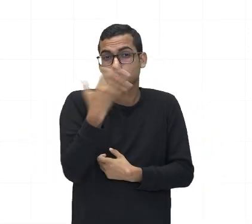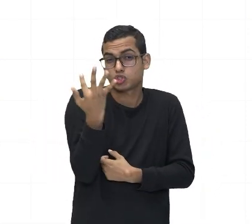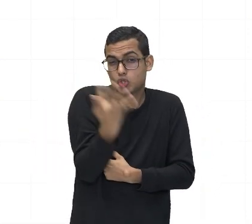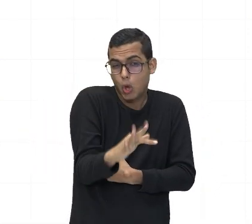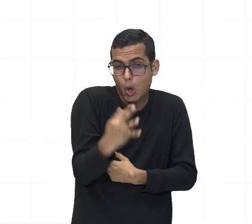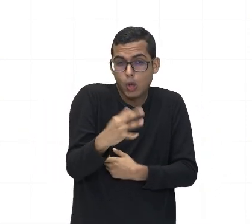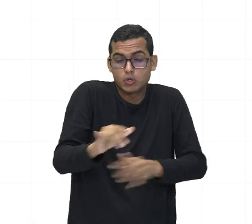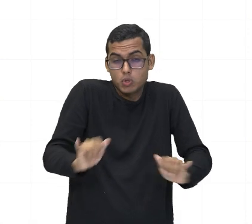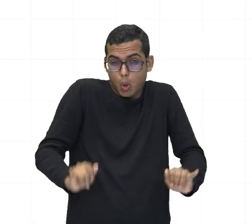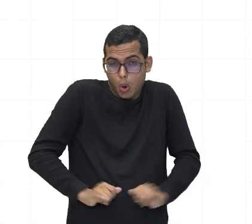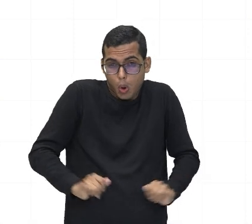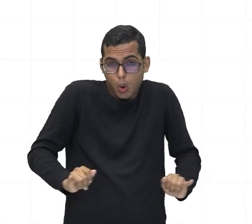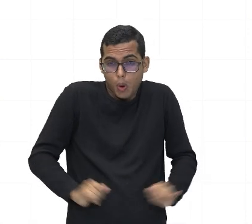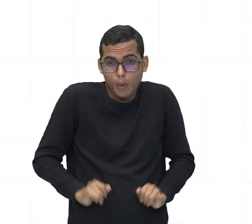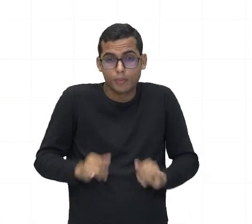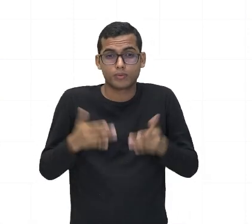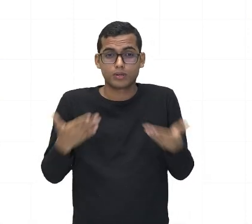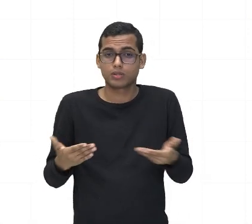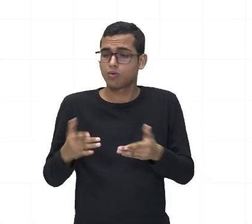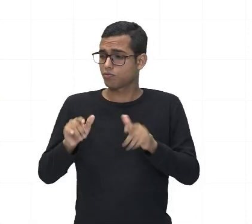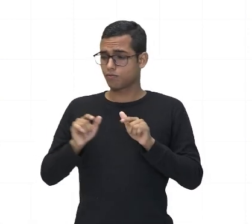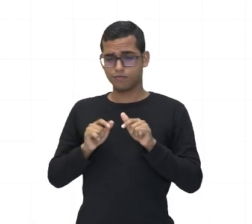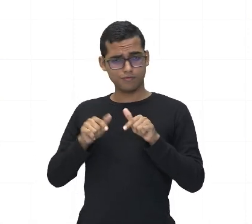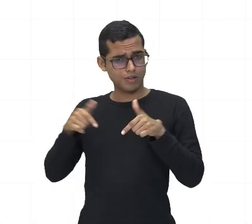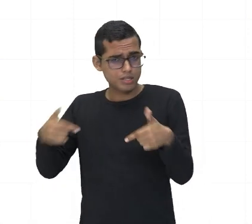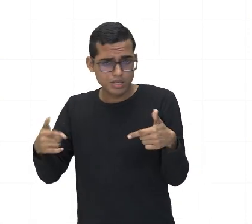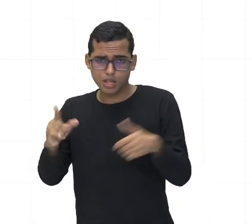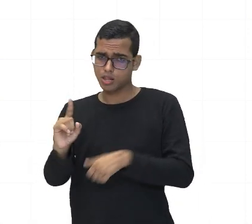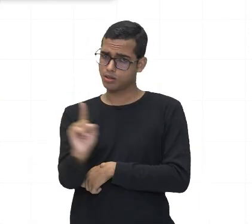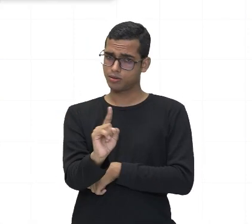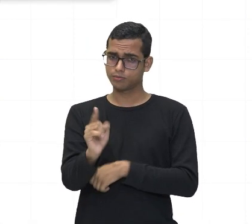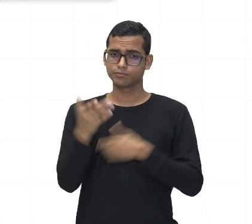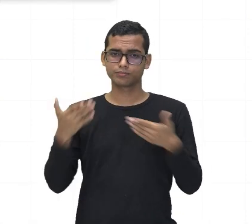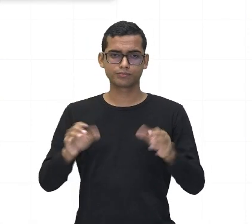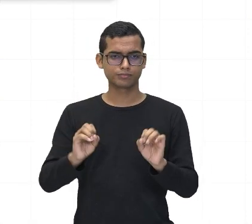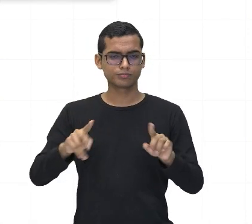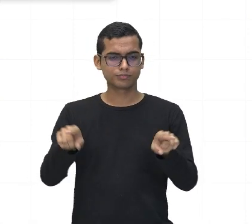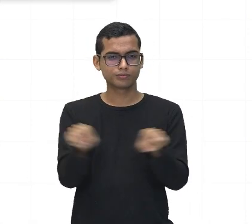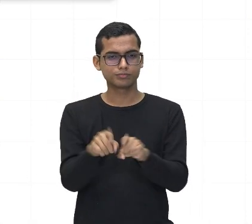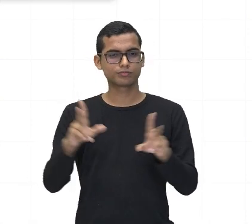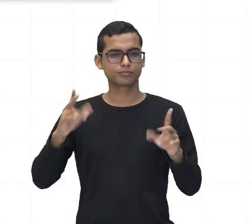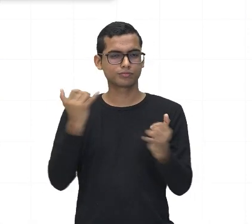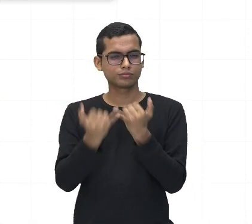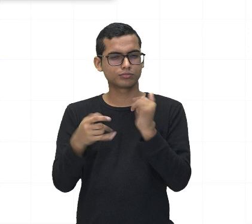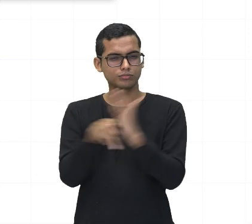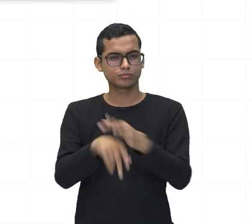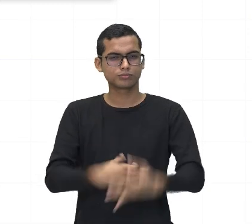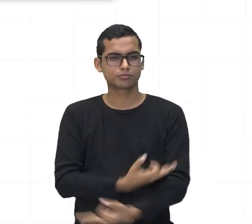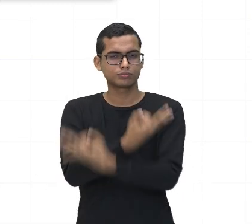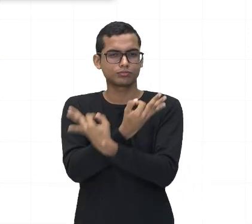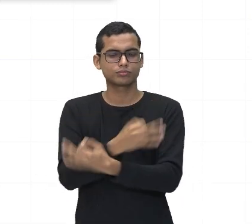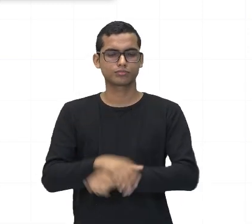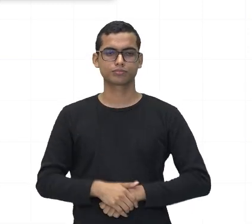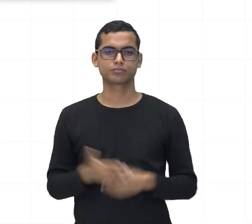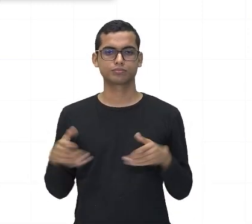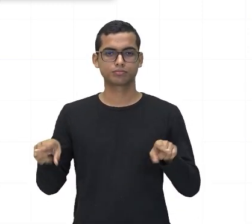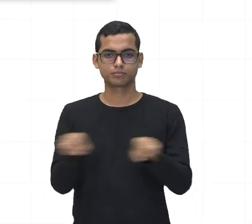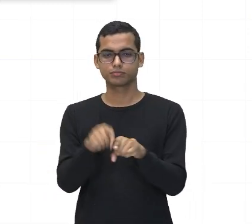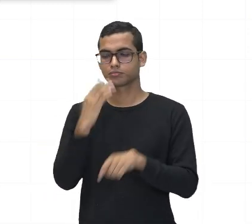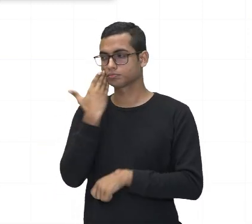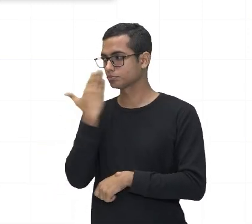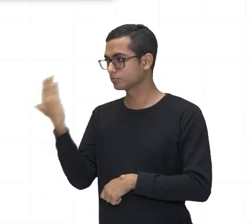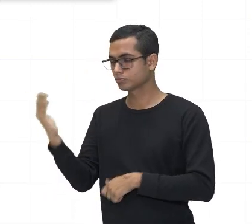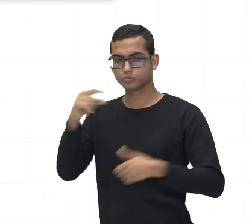parecido com a mensagem que tem no budismo. Passa, por gentileza, a próxima. De 5 maneiras um